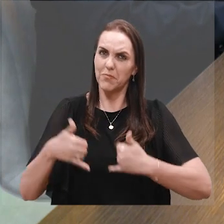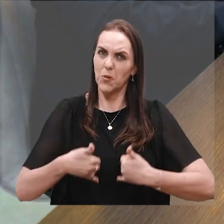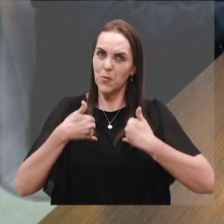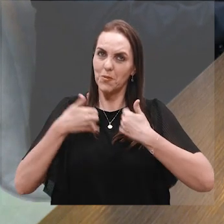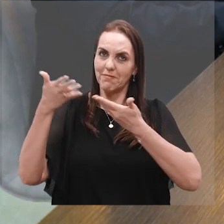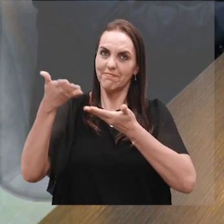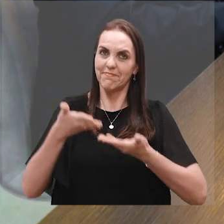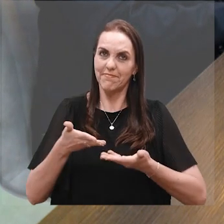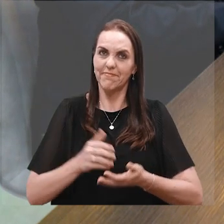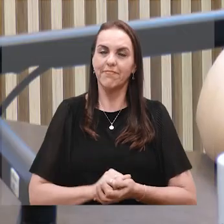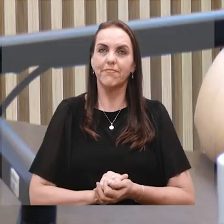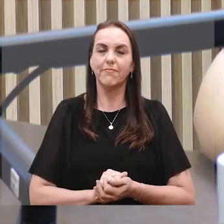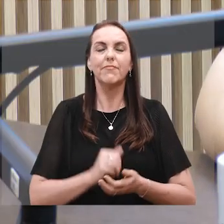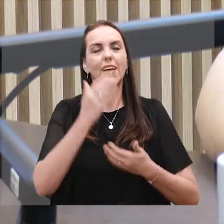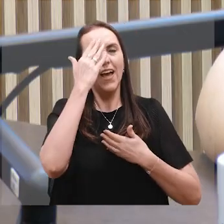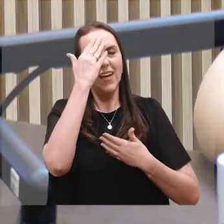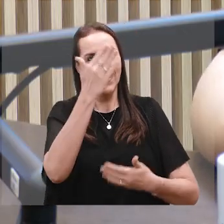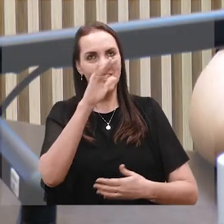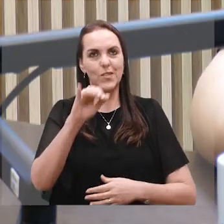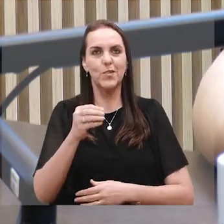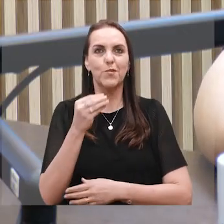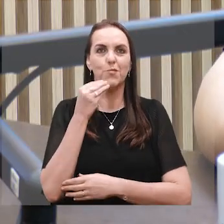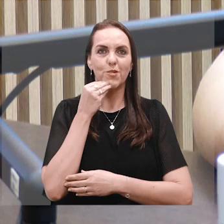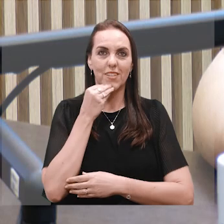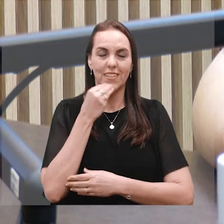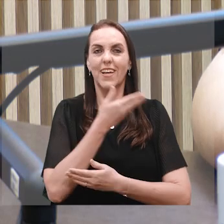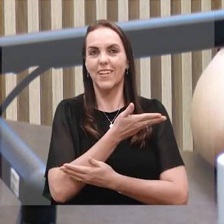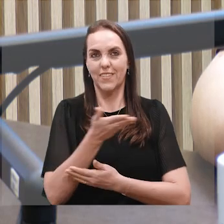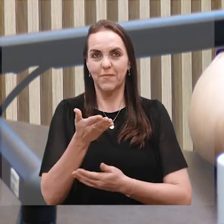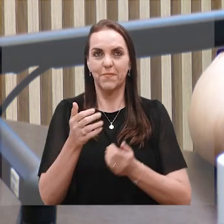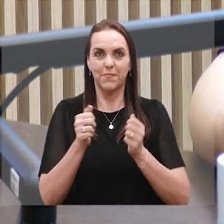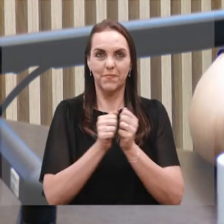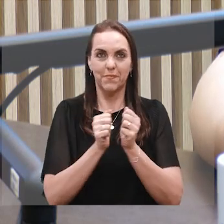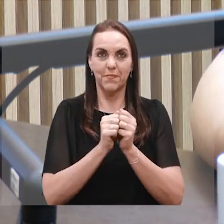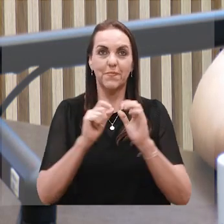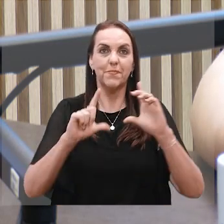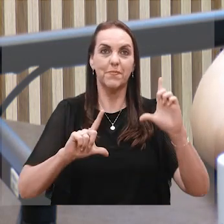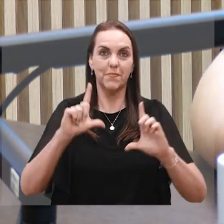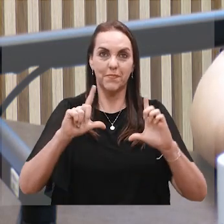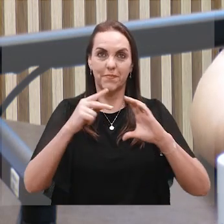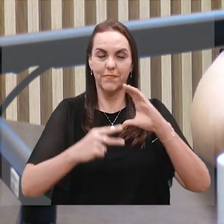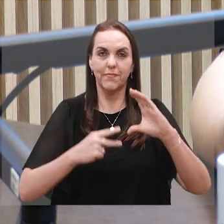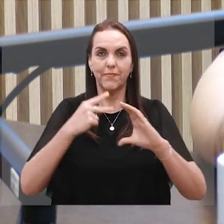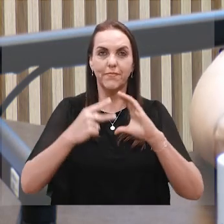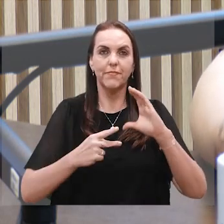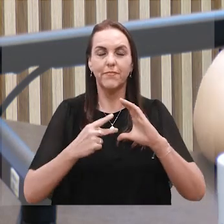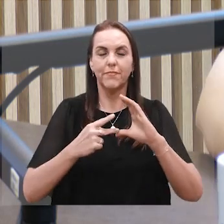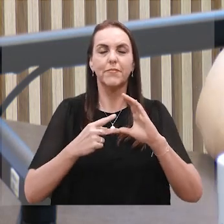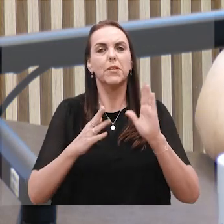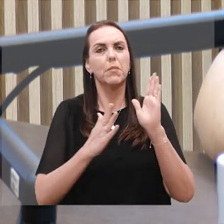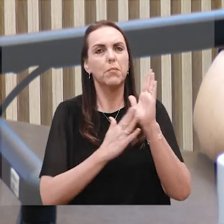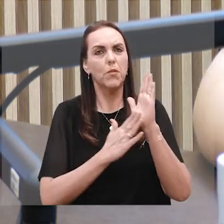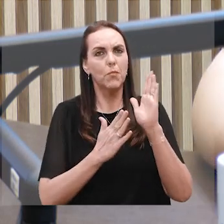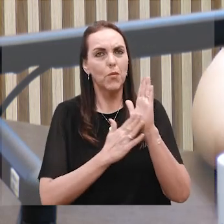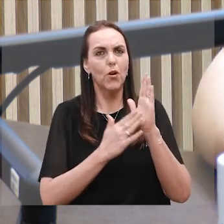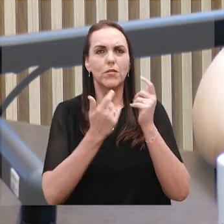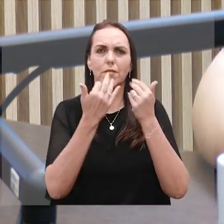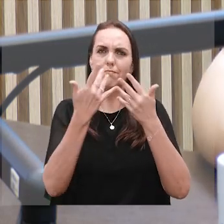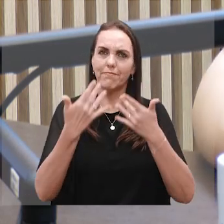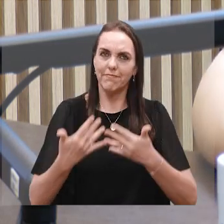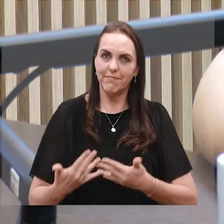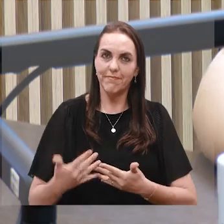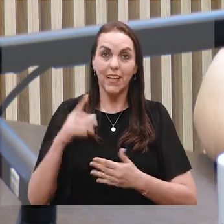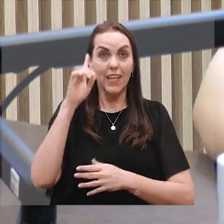Sandra, uma honra tê-la conosco aqui. Agradeço a oportunidade de estar aqui com vocês na TV Câmara para colocar as propostas, as